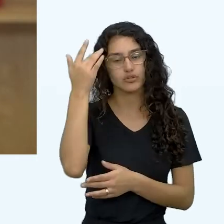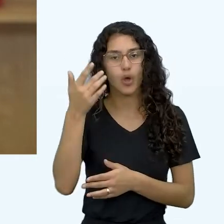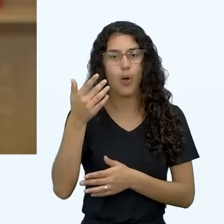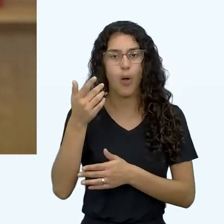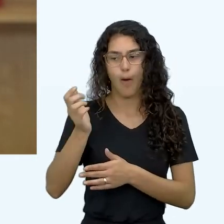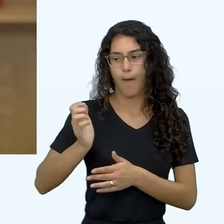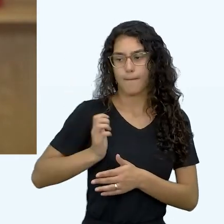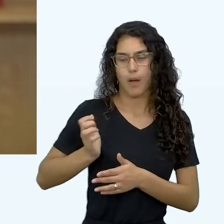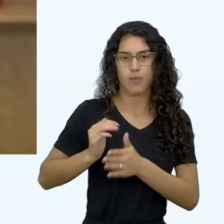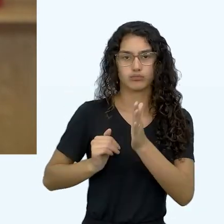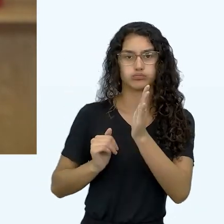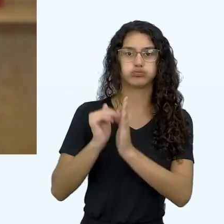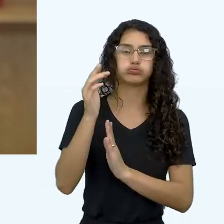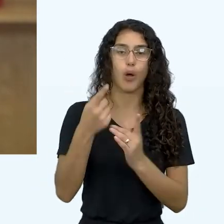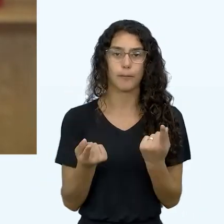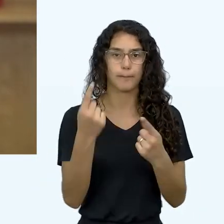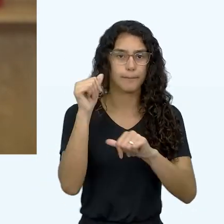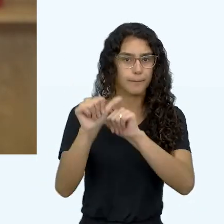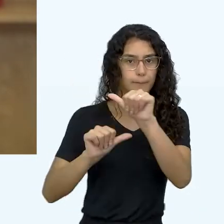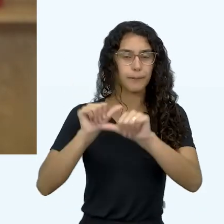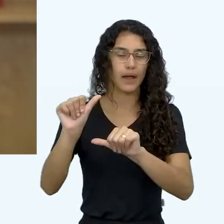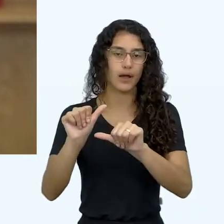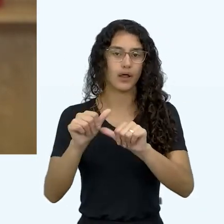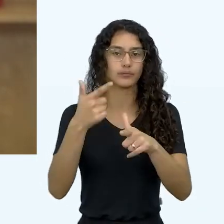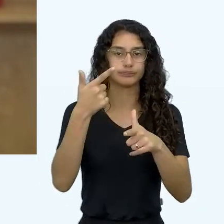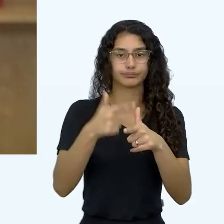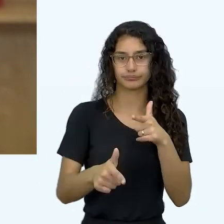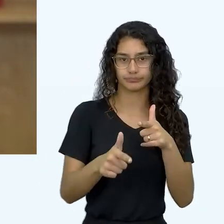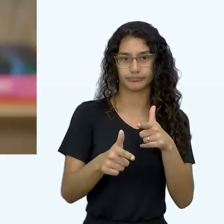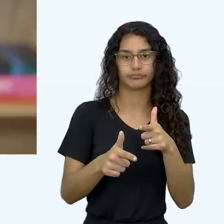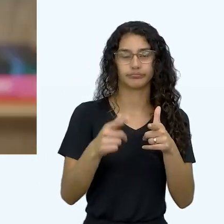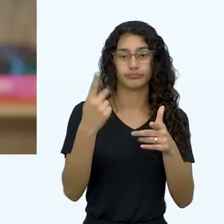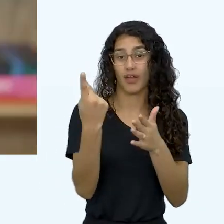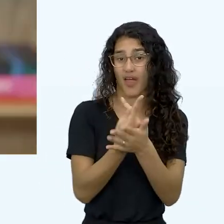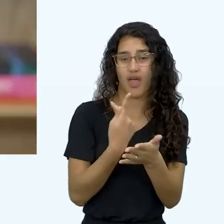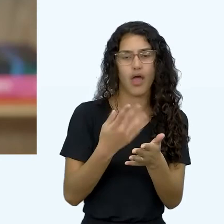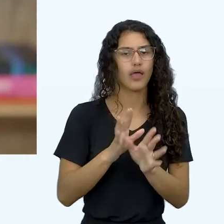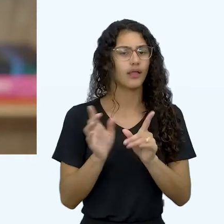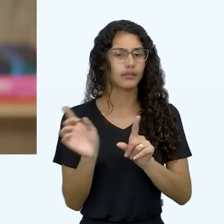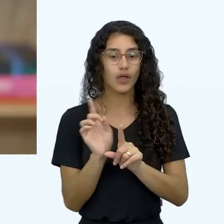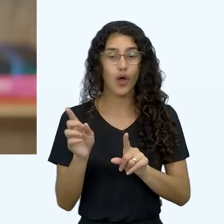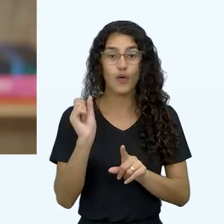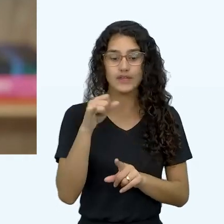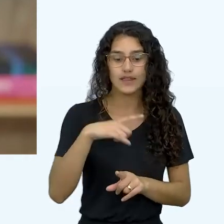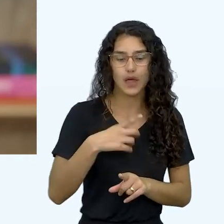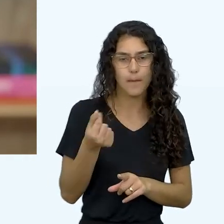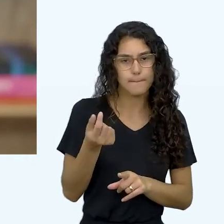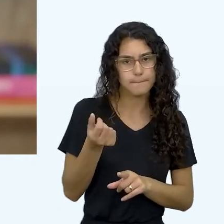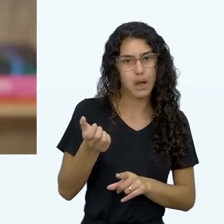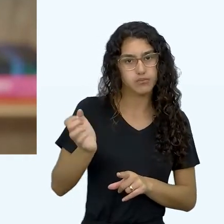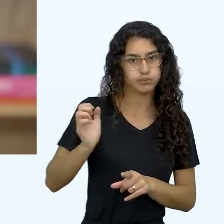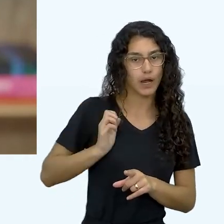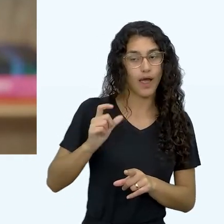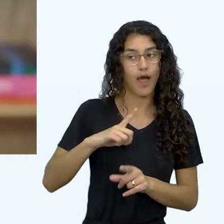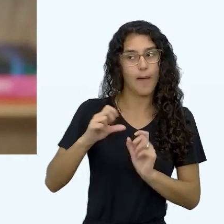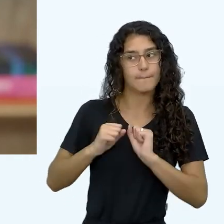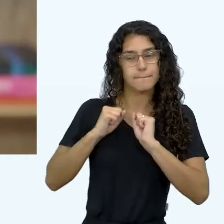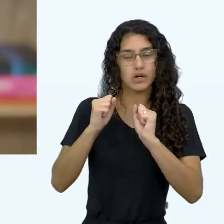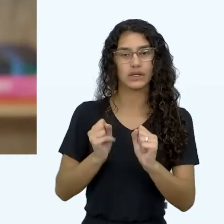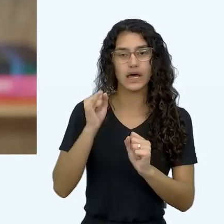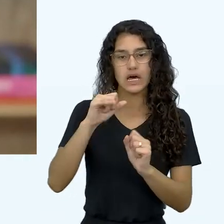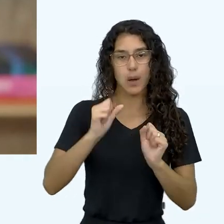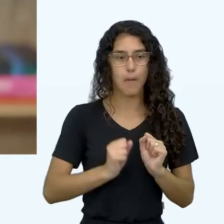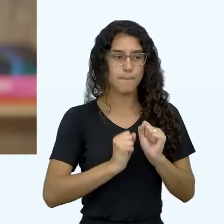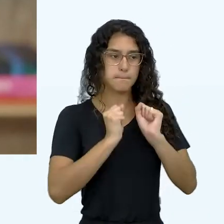muito dinheiro, essa pessoa se corrompe. Mas não. Quando essa pessoa ganha muito dinheiro, ela ganha poder. E quando ela ganha